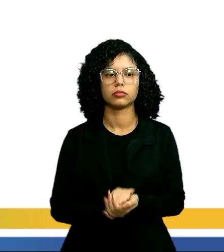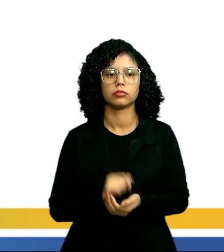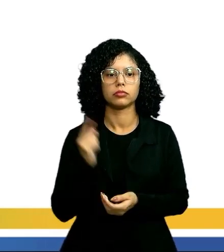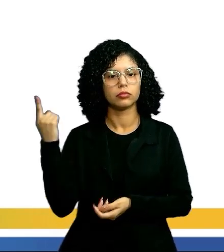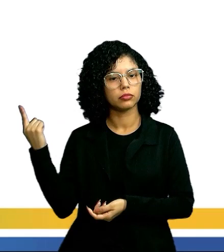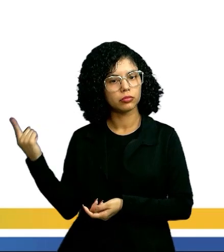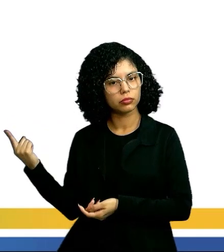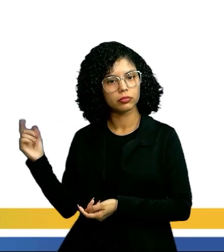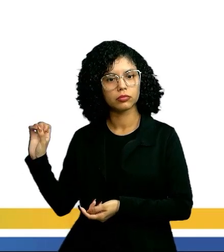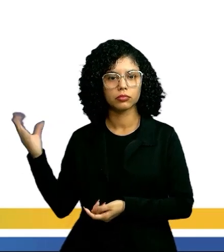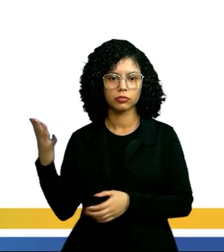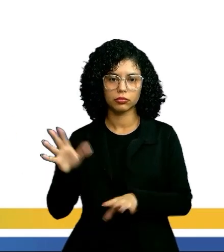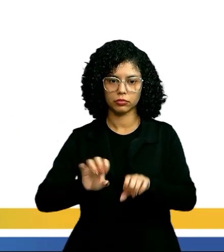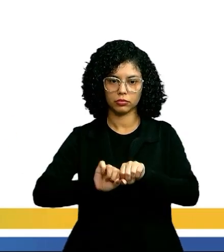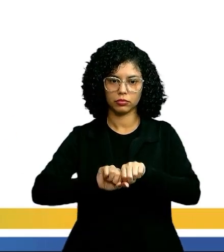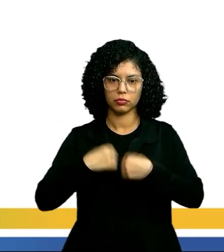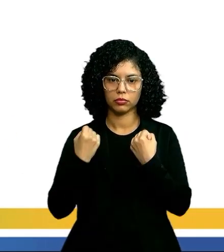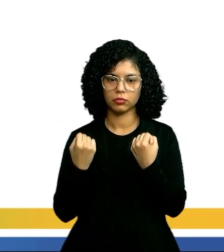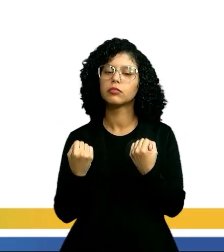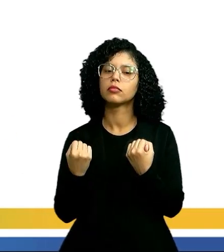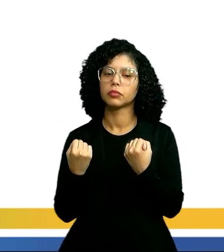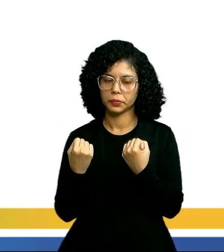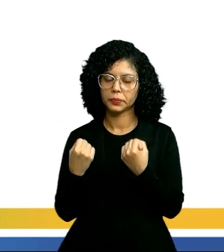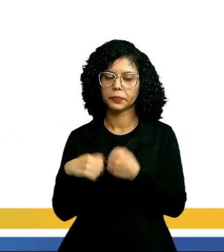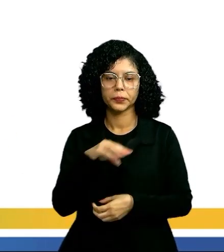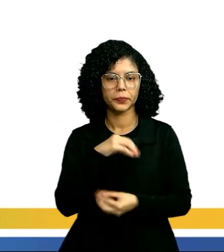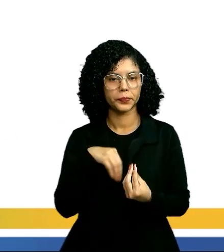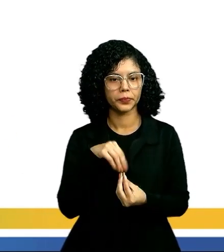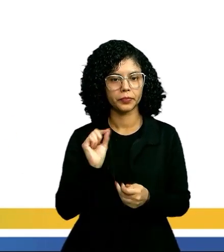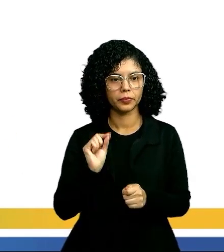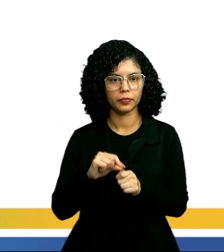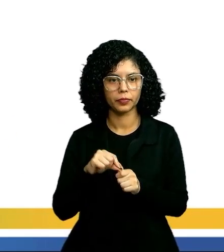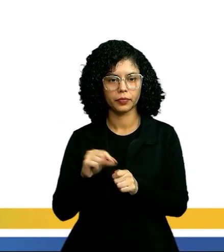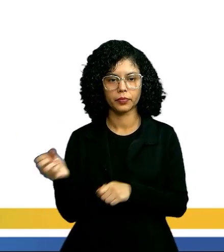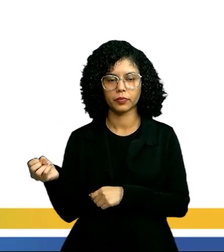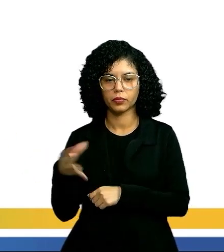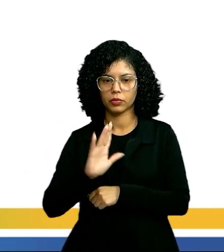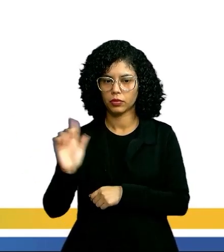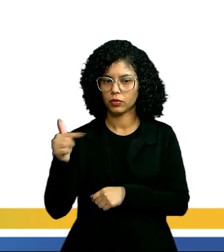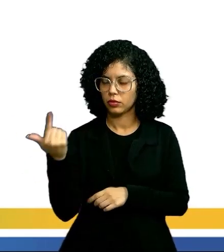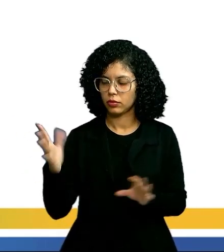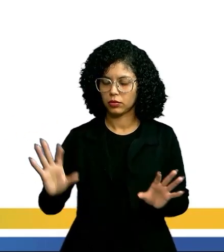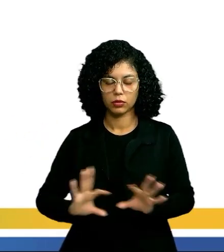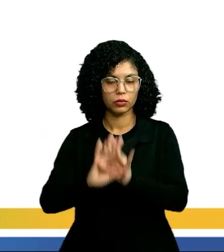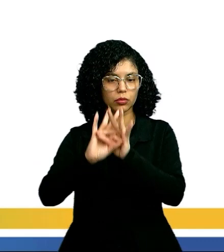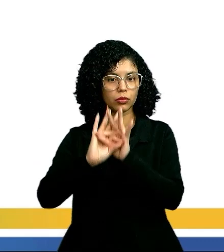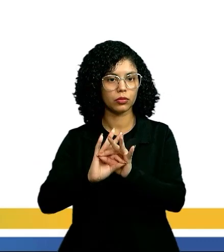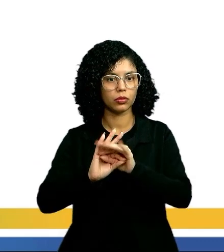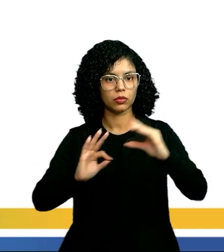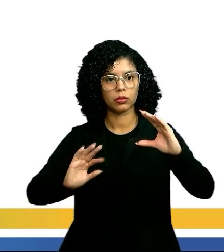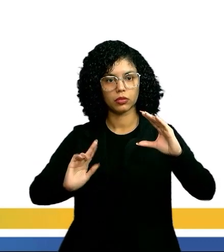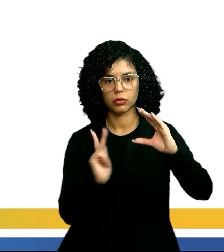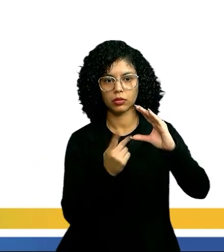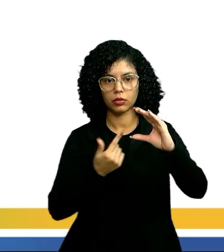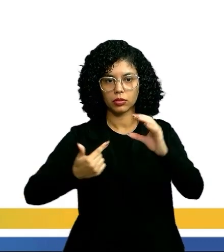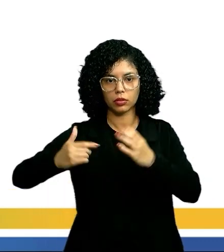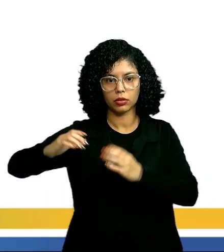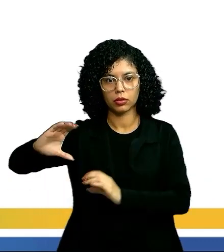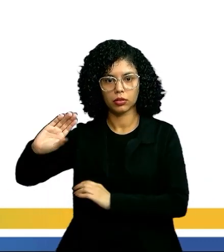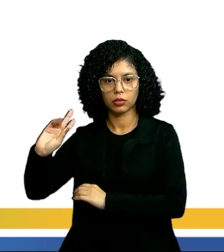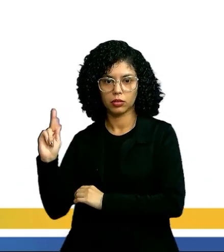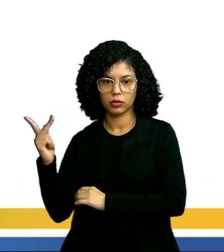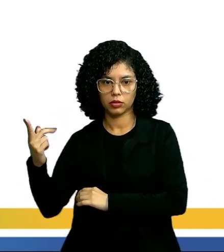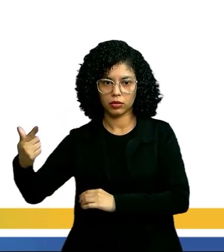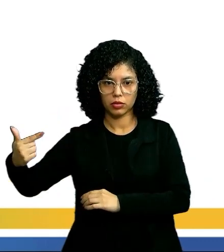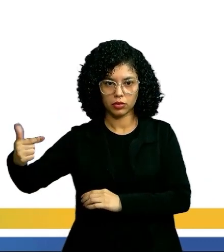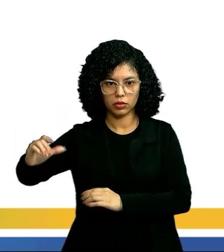está acontecendo a ruptura da ligação química para formar outra ligação, no caso, uma ligação com hidrogênio e